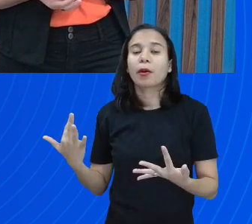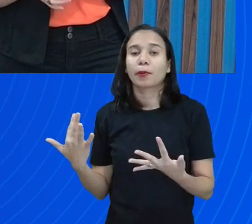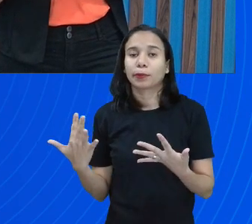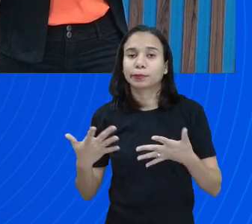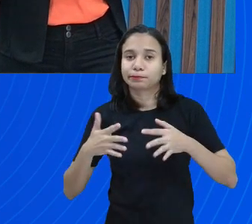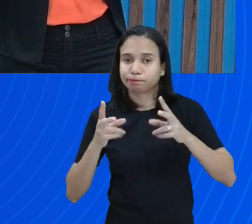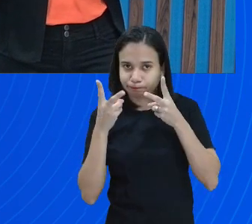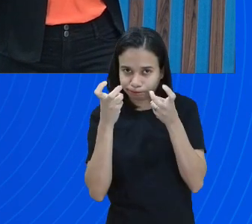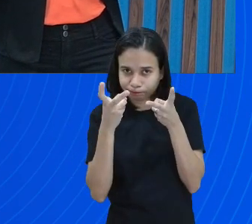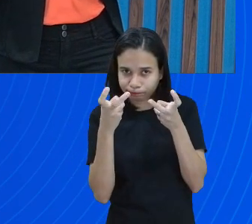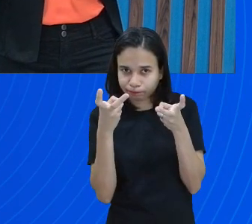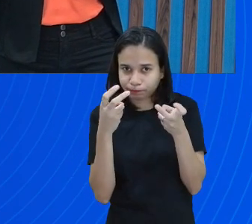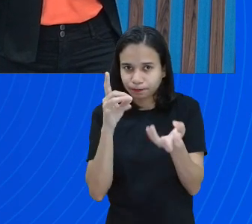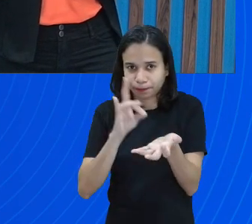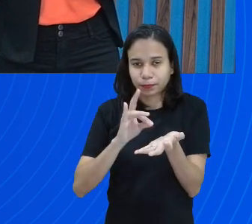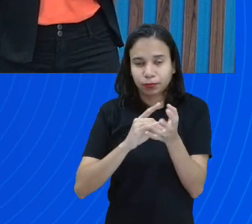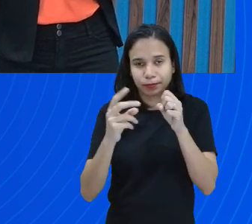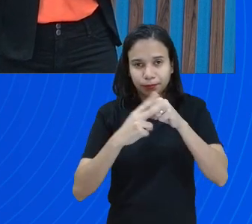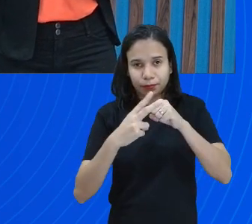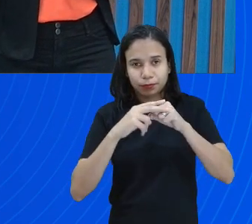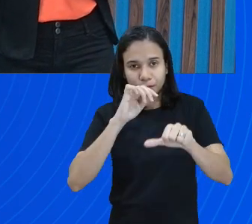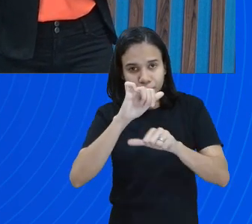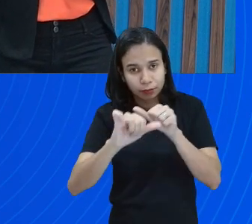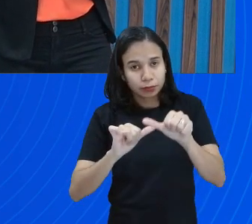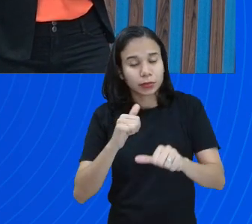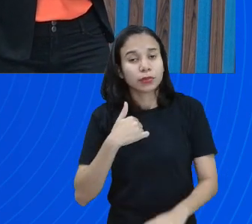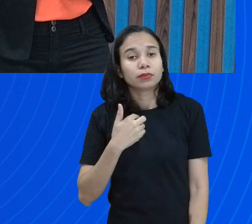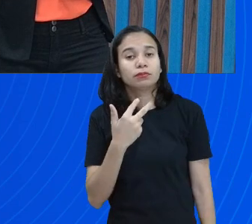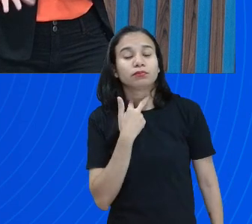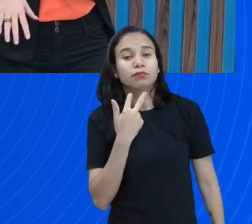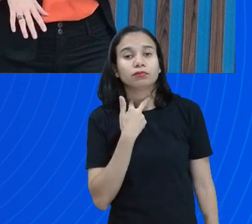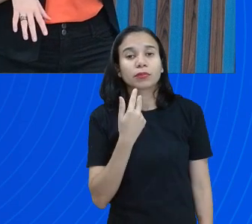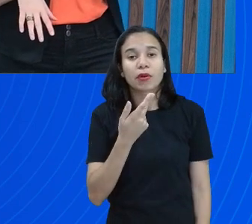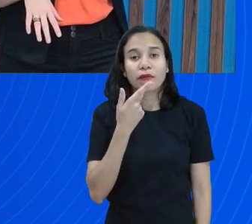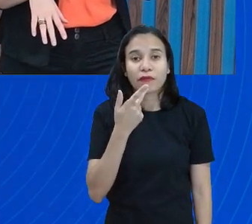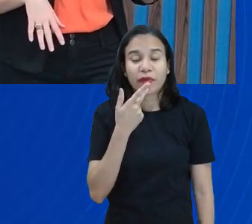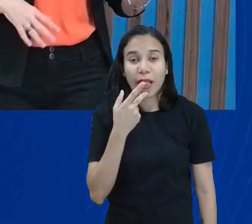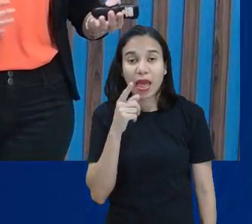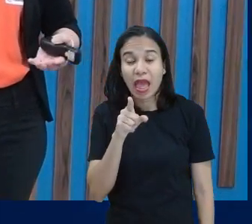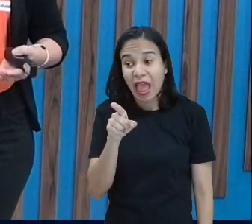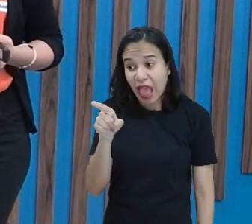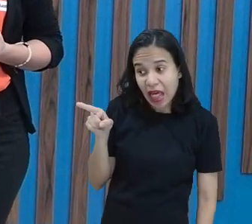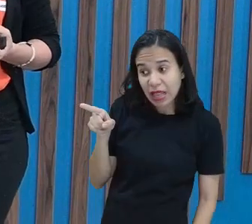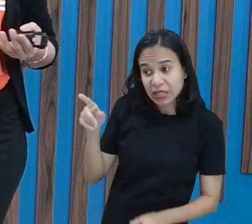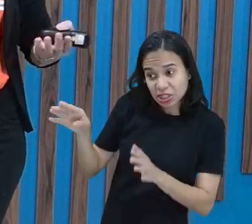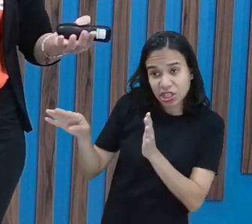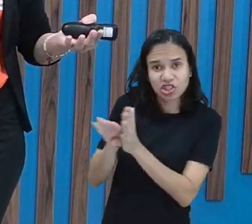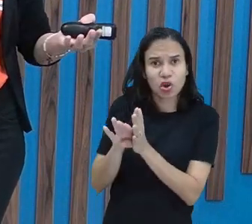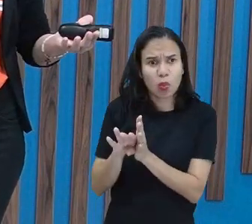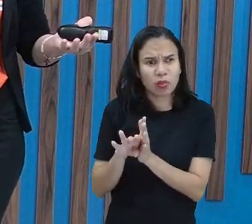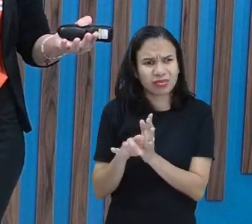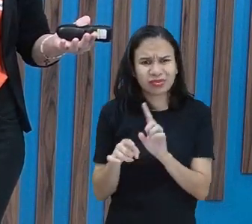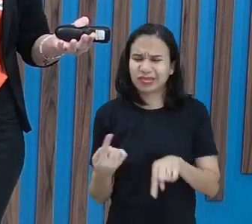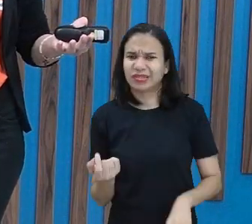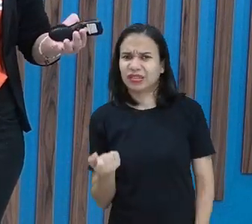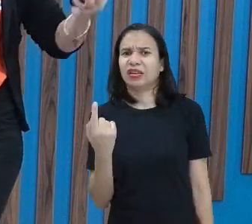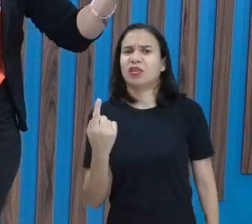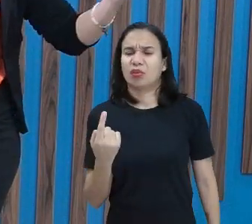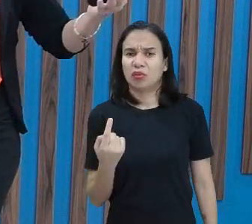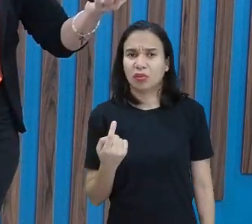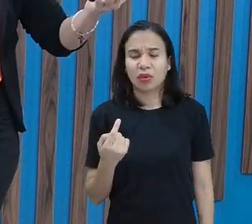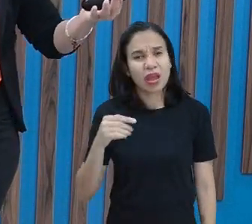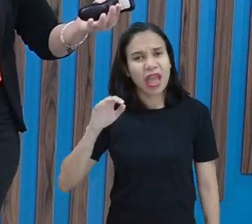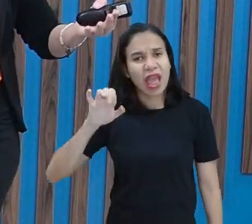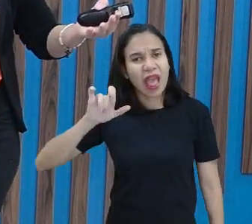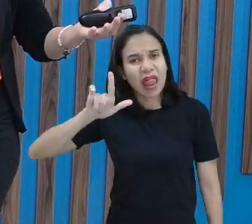plural. Percebem como o verbo muda? Eu não posso dizer eles chegou. Fica feio.